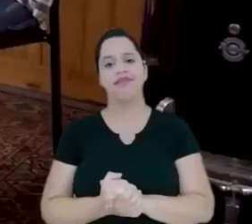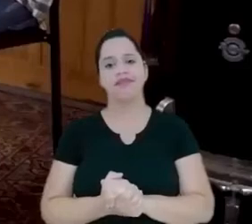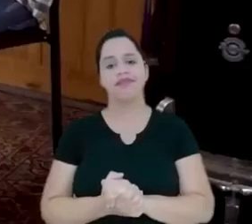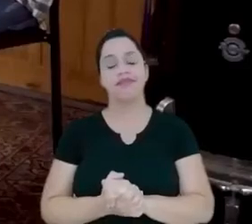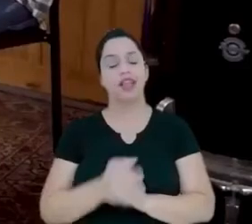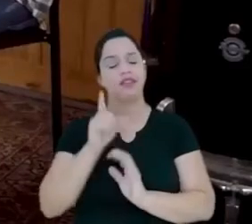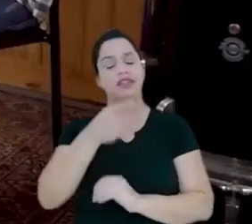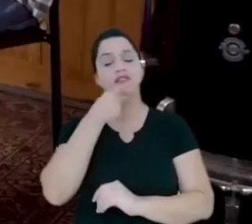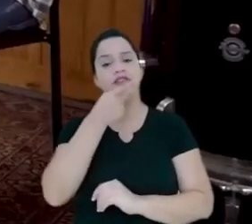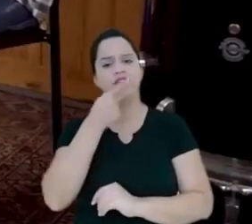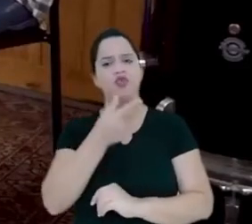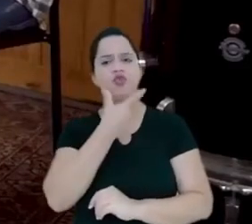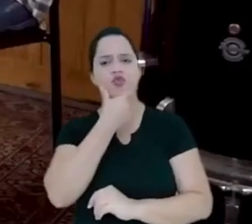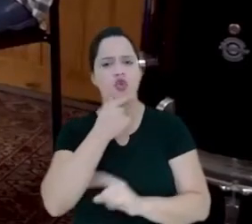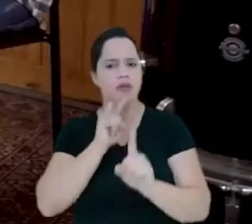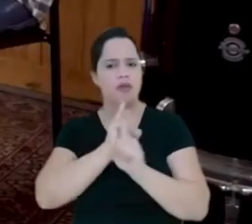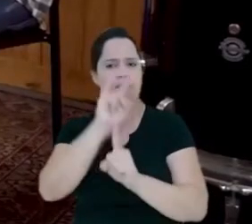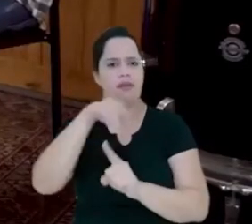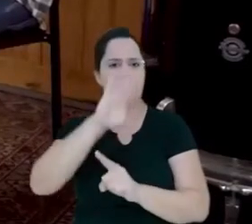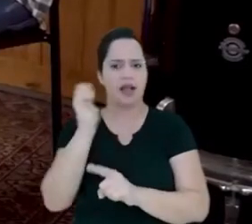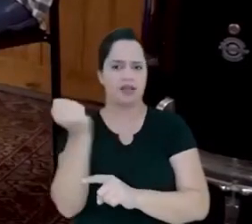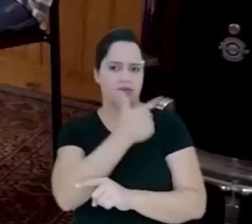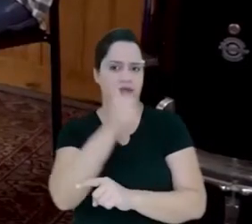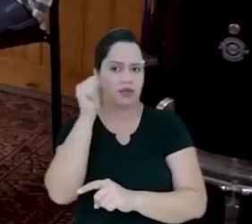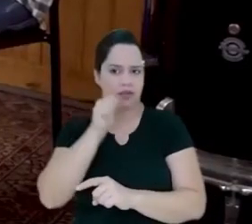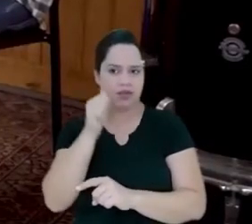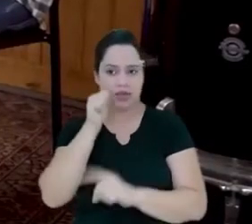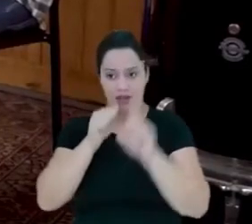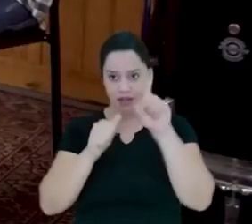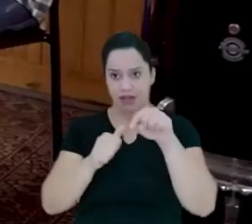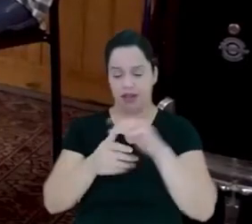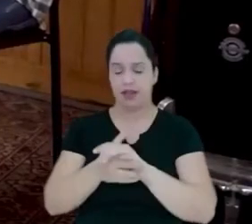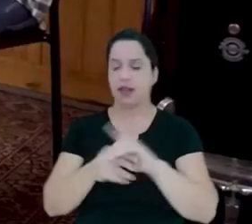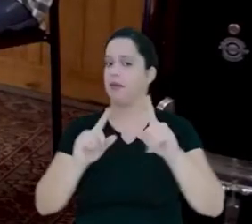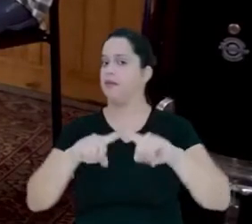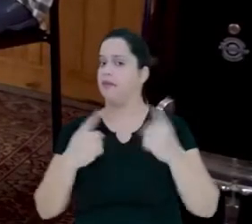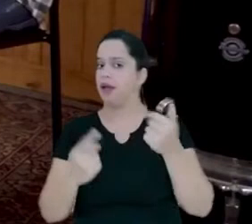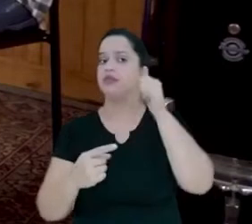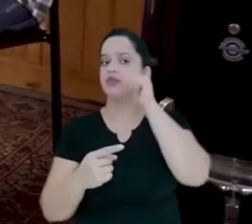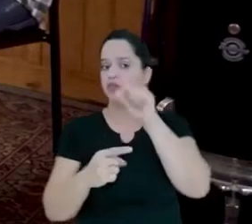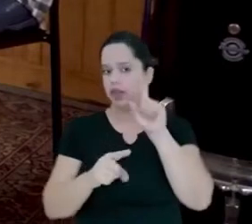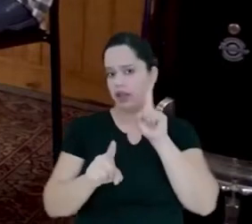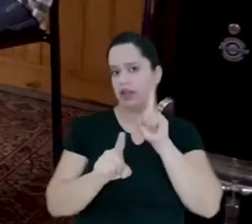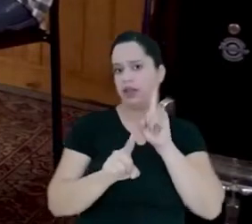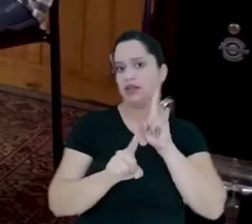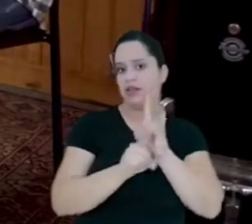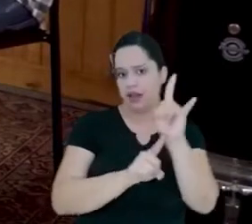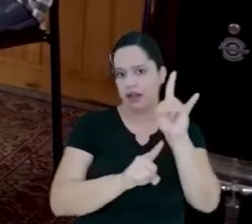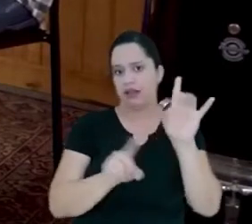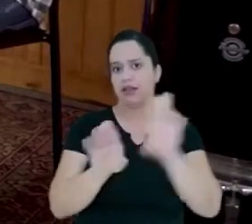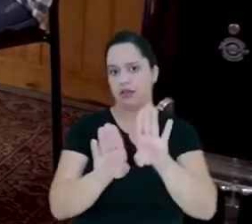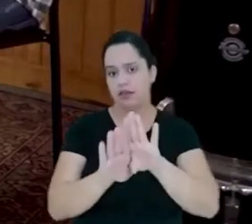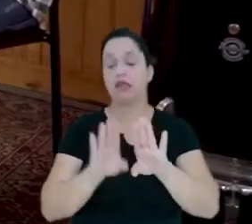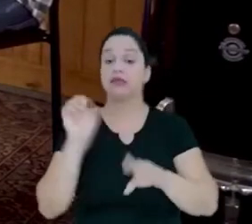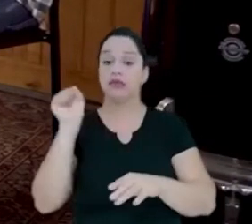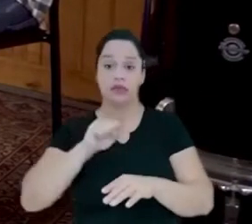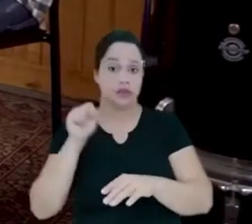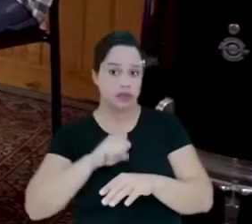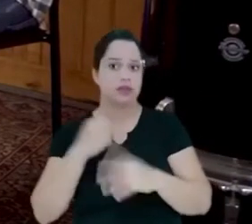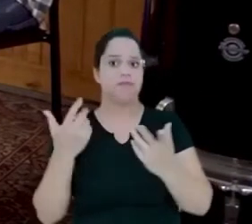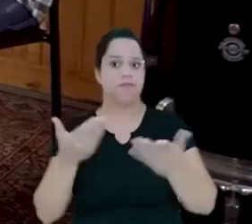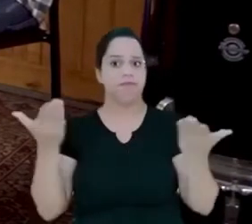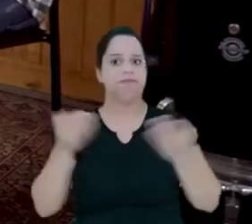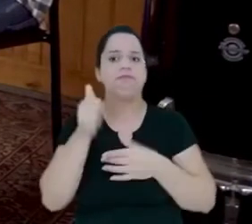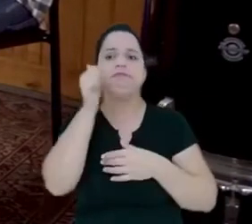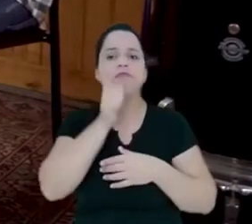Você falou que, Nós temos juntos. que os homens traem mais do que as mulheres, certo? Sim. Mas mulheres traem muito também. As mulheres traem muito e hoje as mulheres